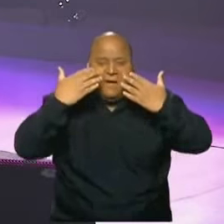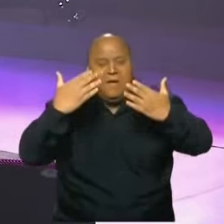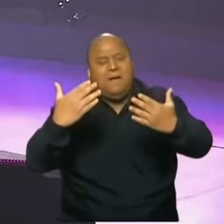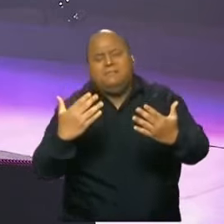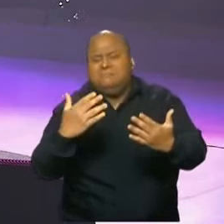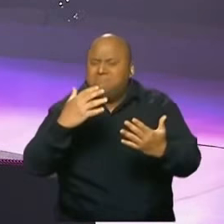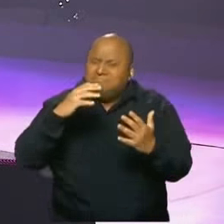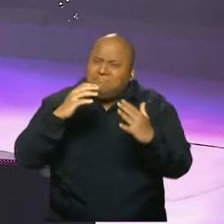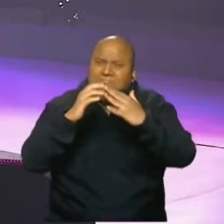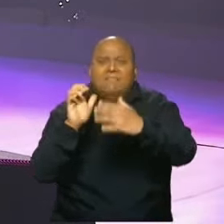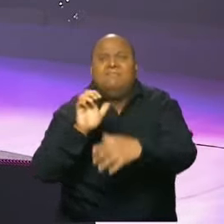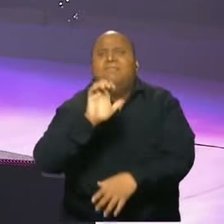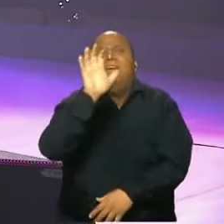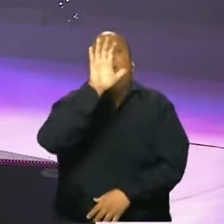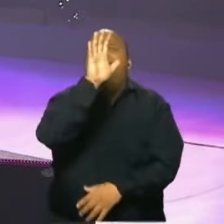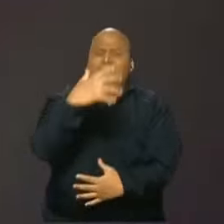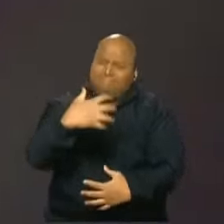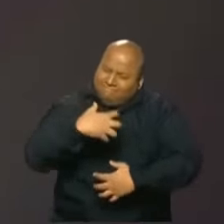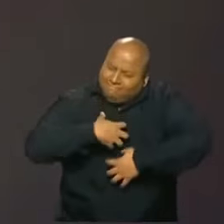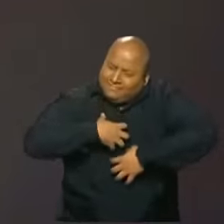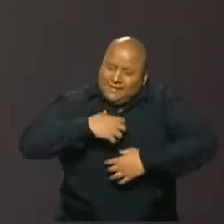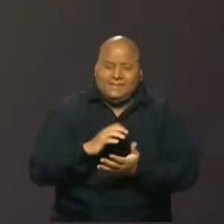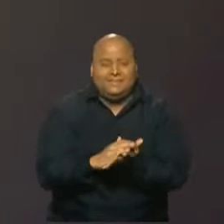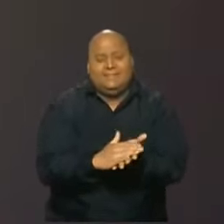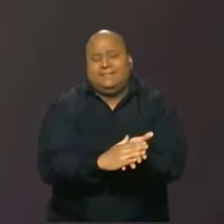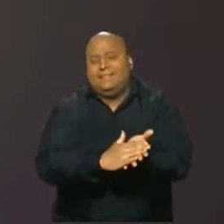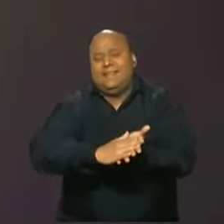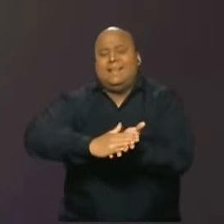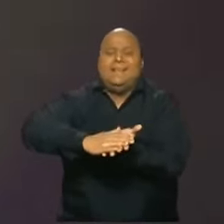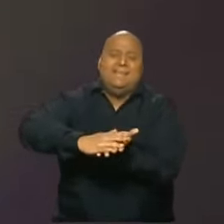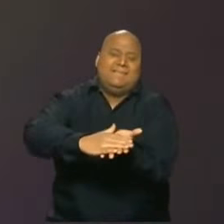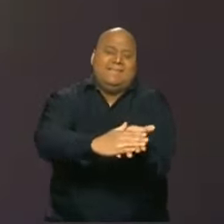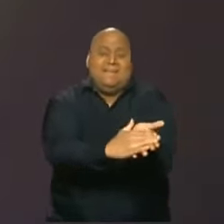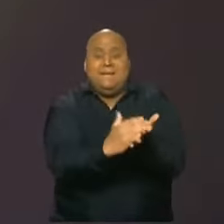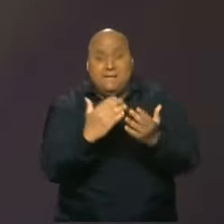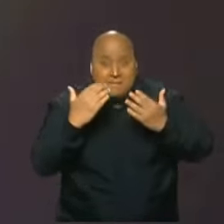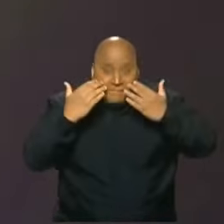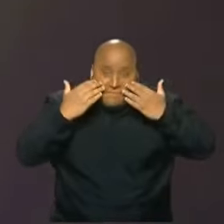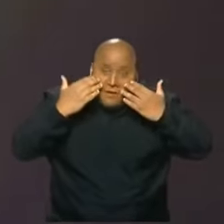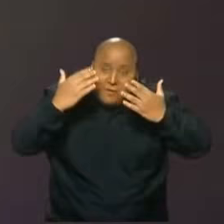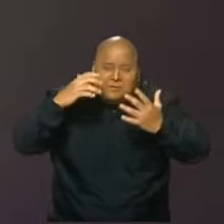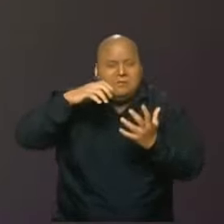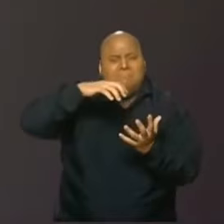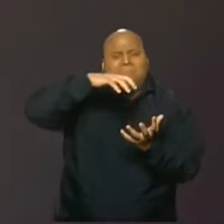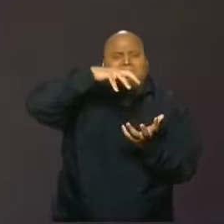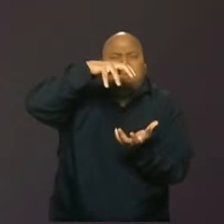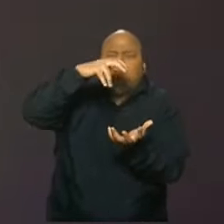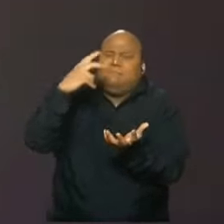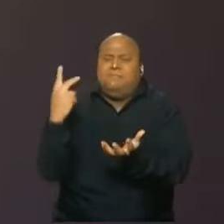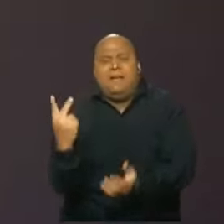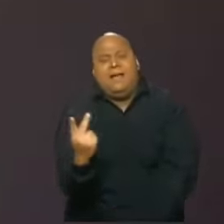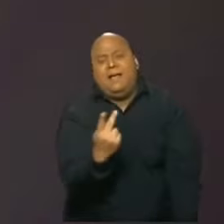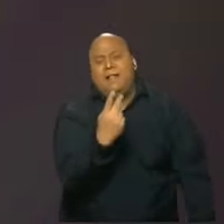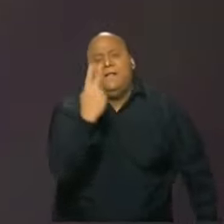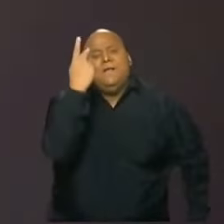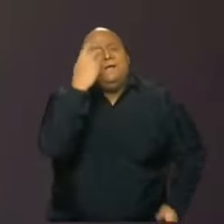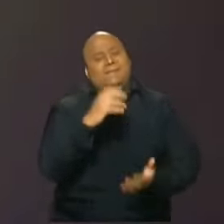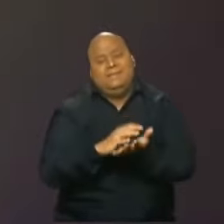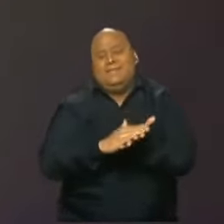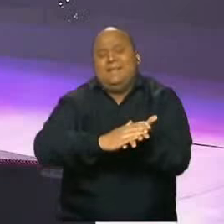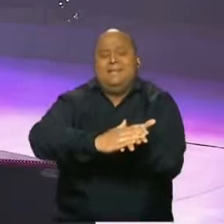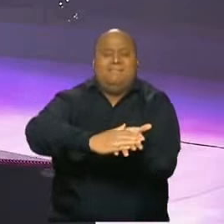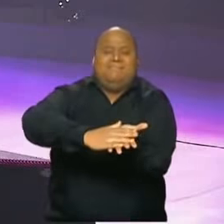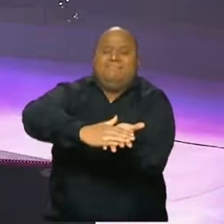a voz do morro sou eu mesmo, sim senhor. Quero mostrar ao mundo que tenho